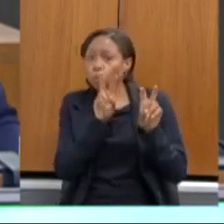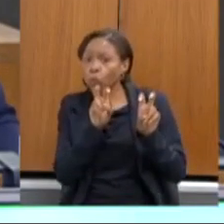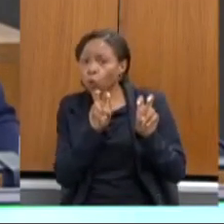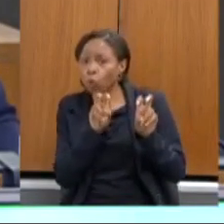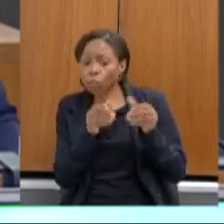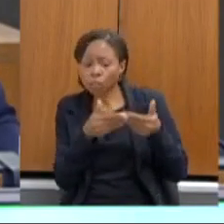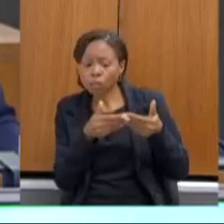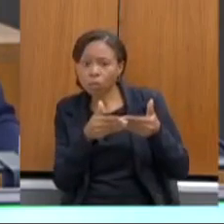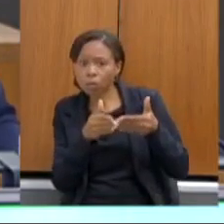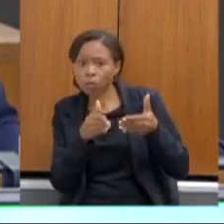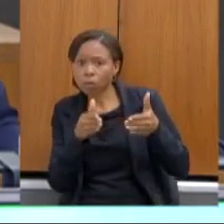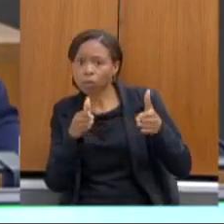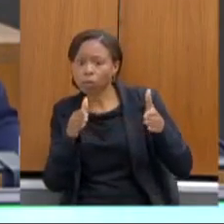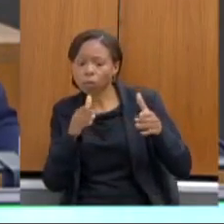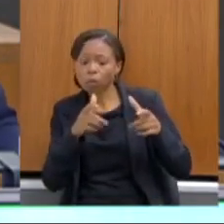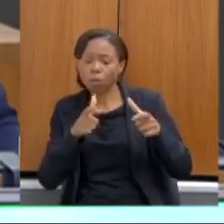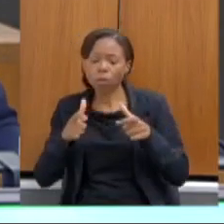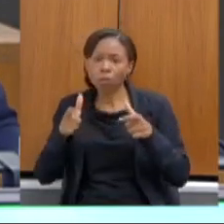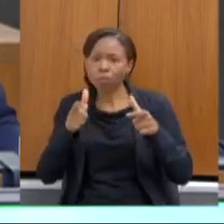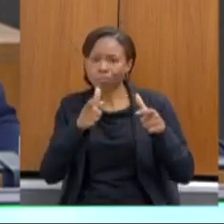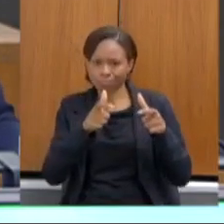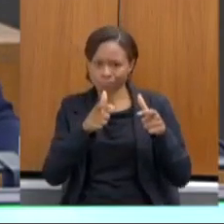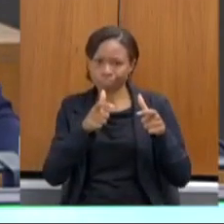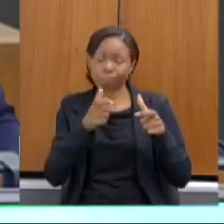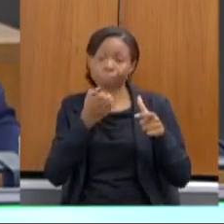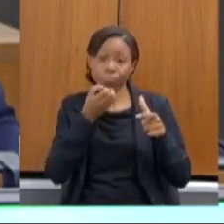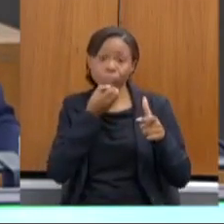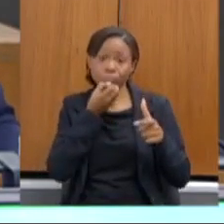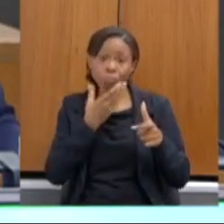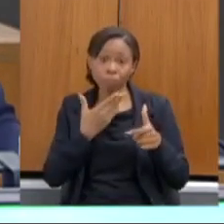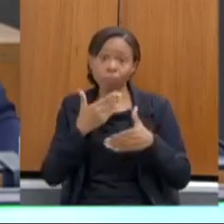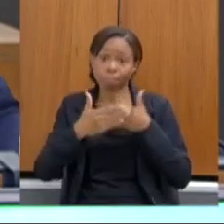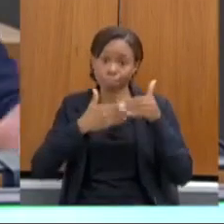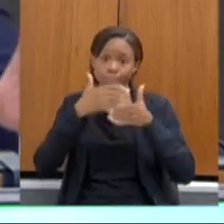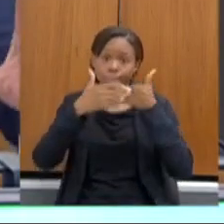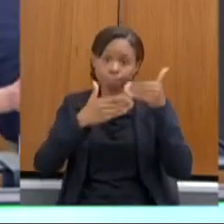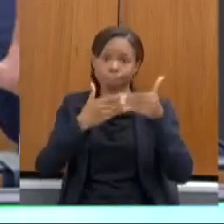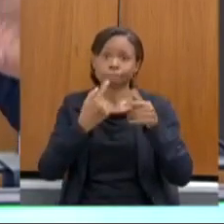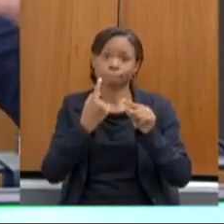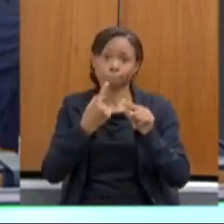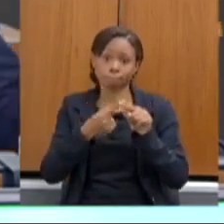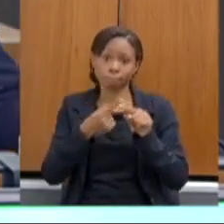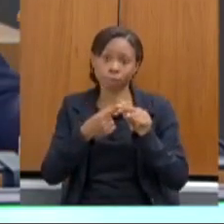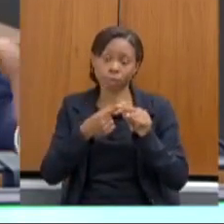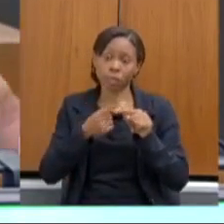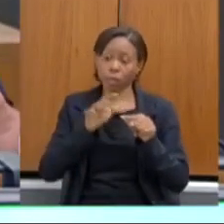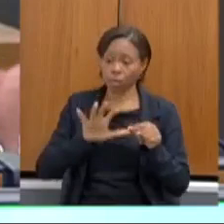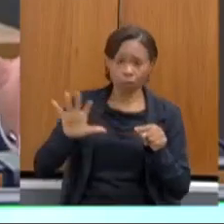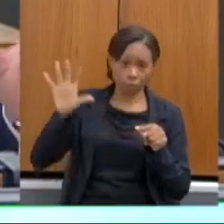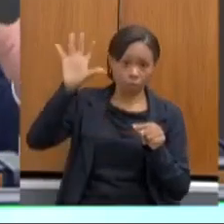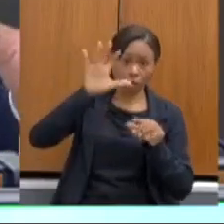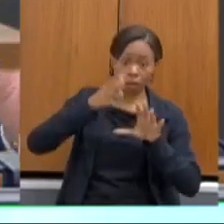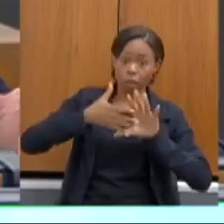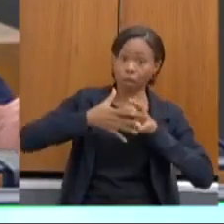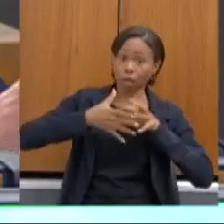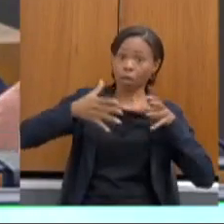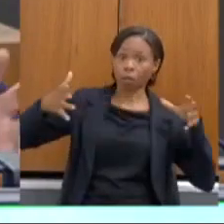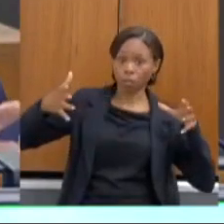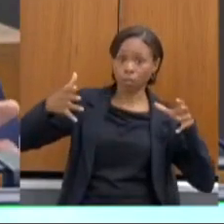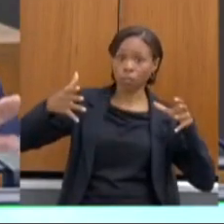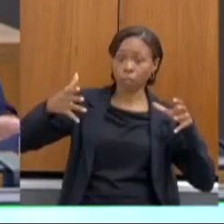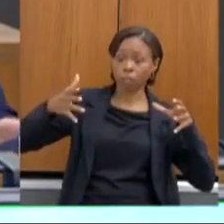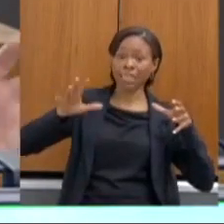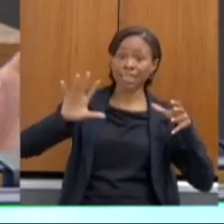um grande passo um grande avanço porque faço justiça a muitas vezes uma macro grande e possui